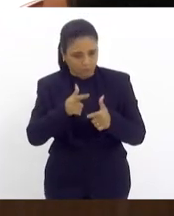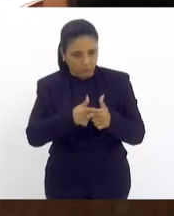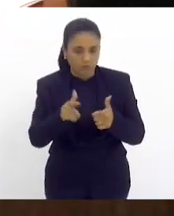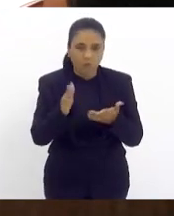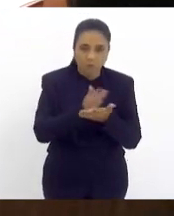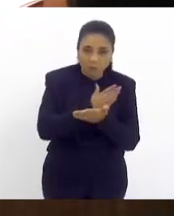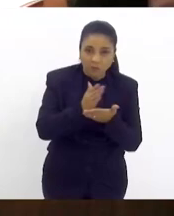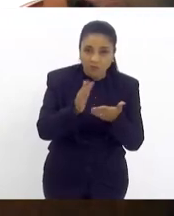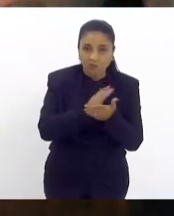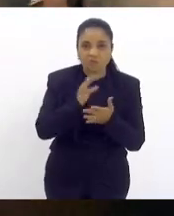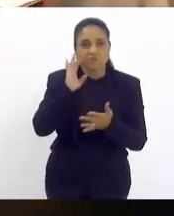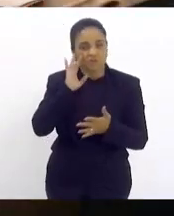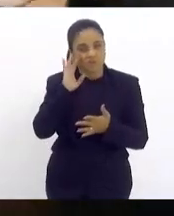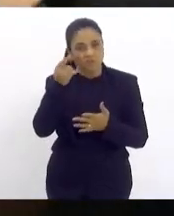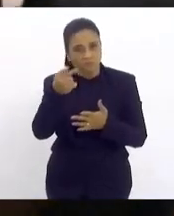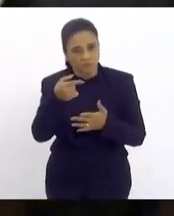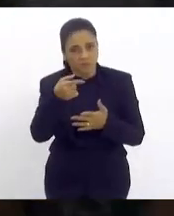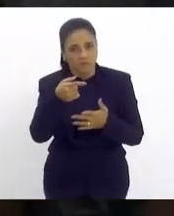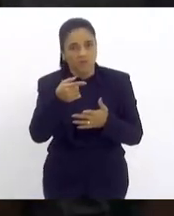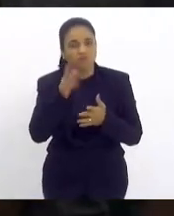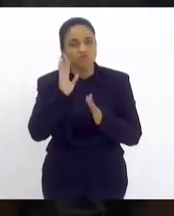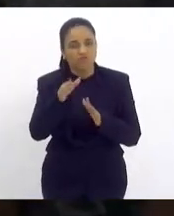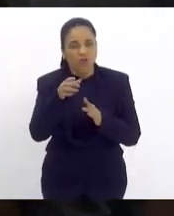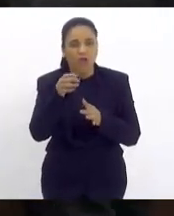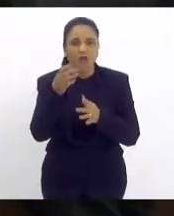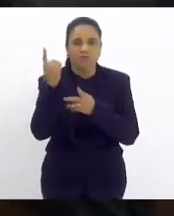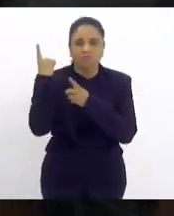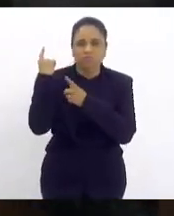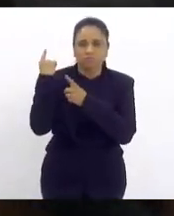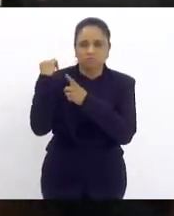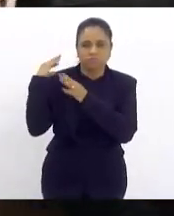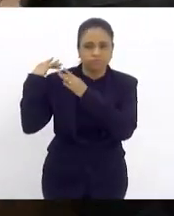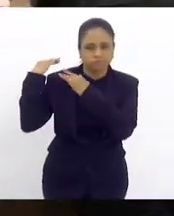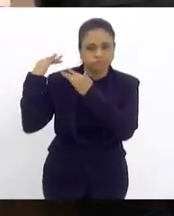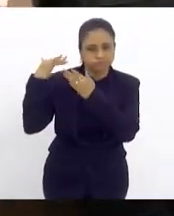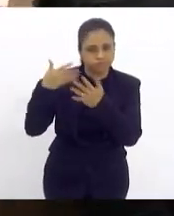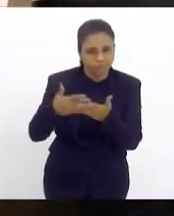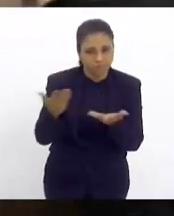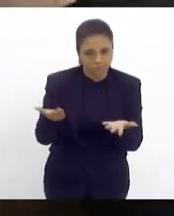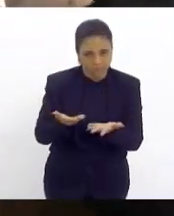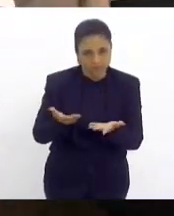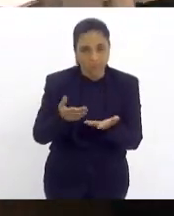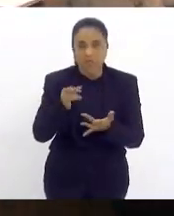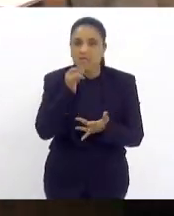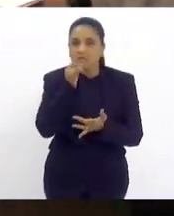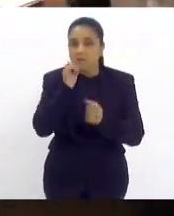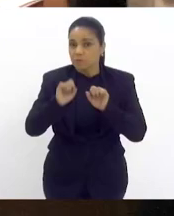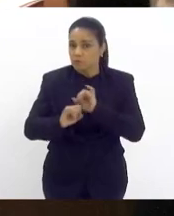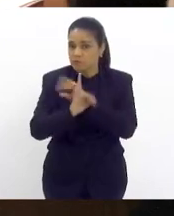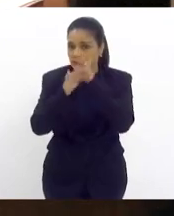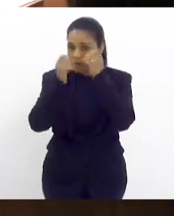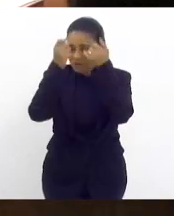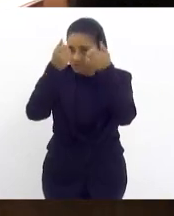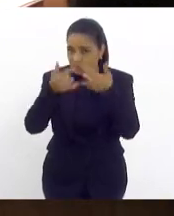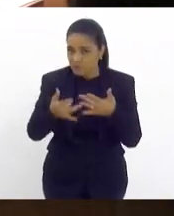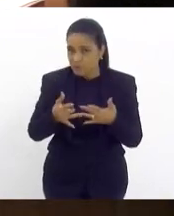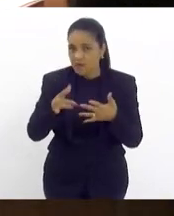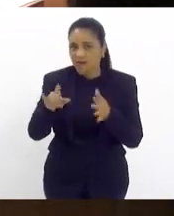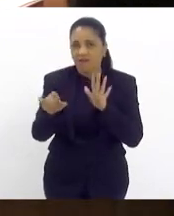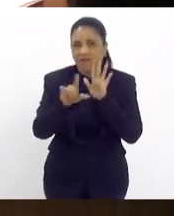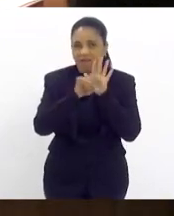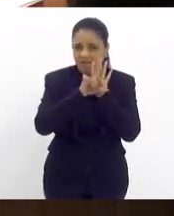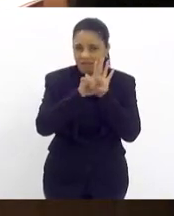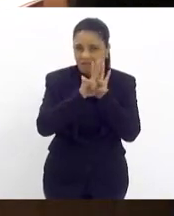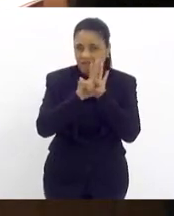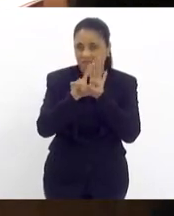que se arrastam de outrora e eu vou dar exemplos Claros a gente tinha o hábito na legislatura